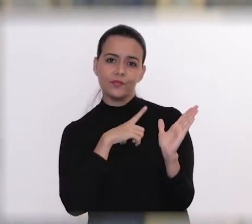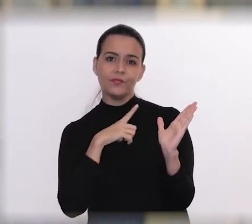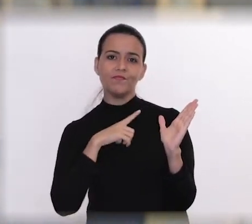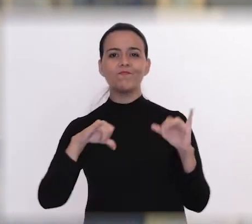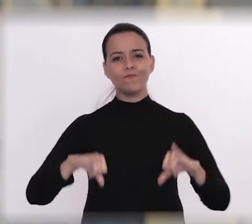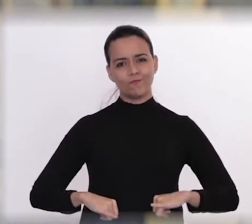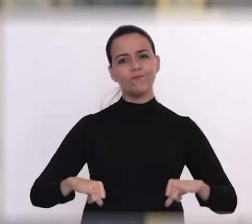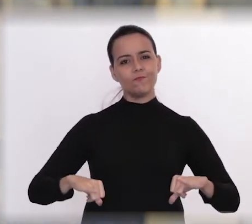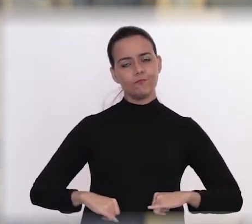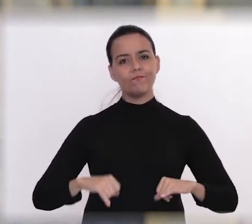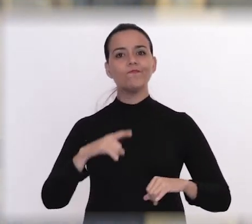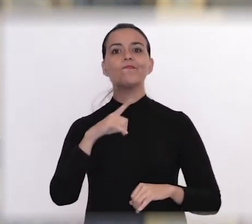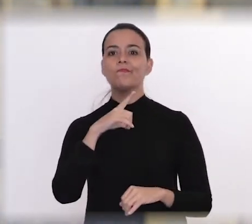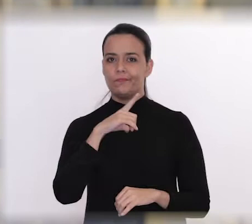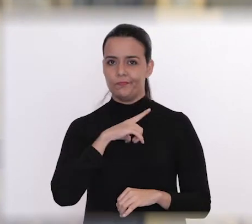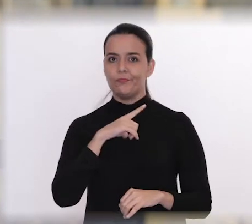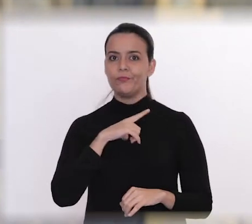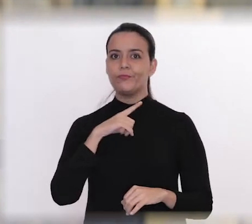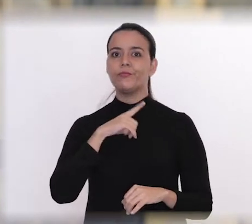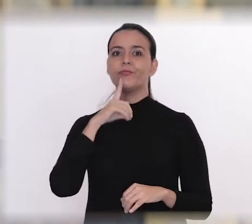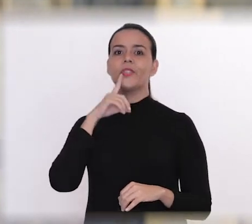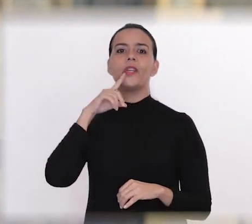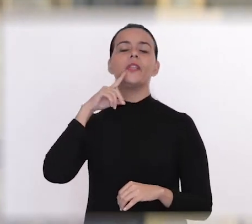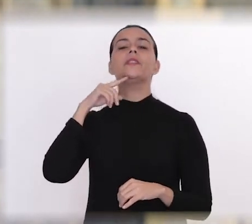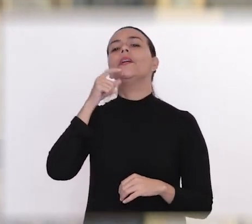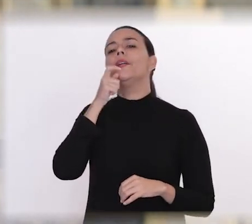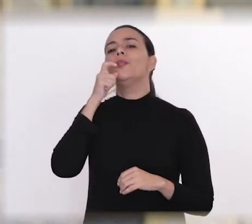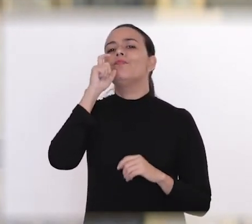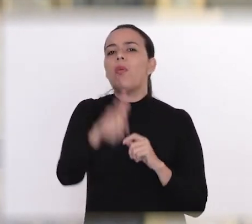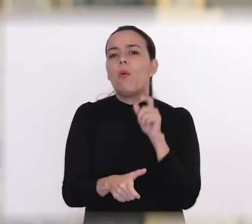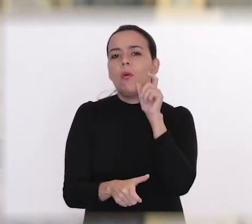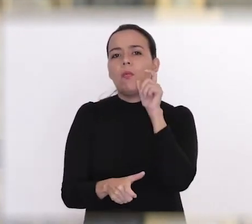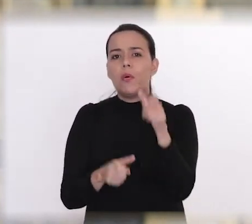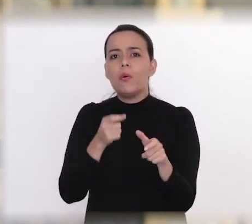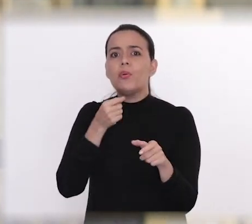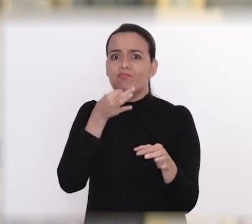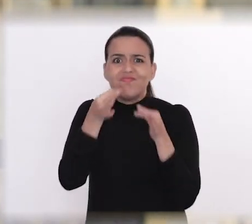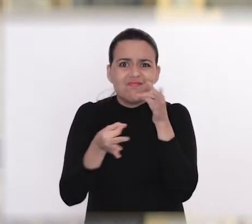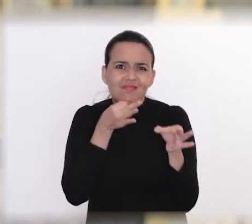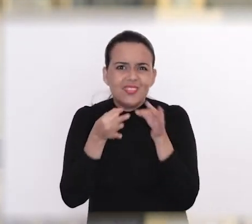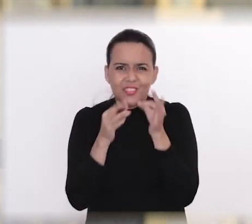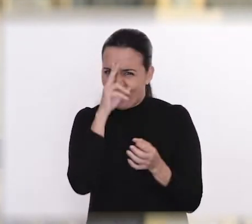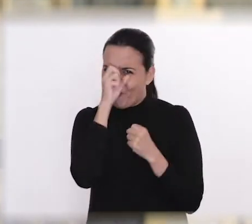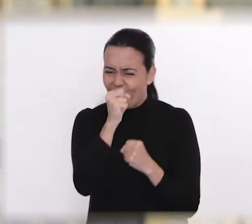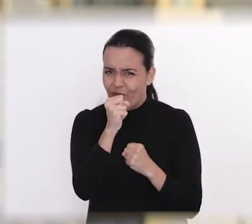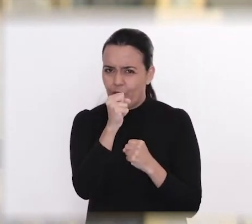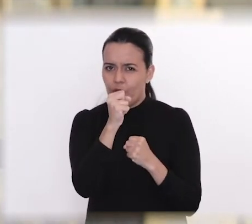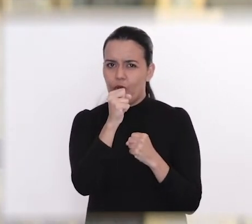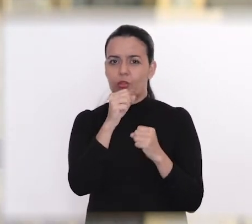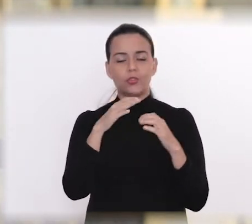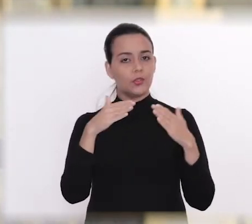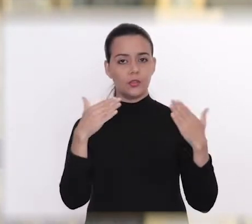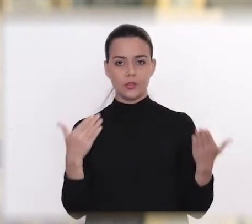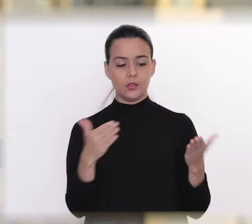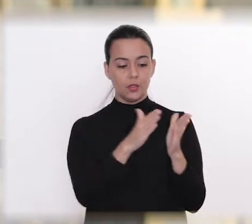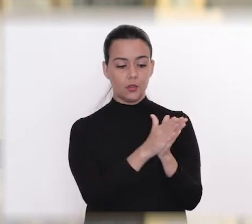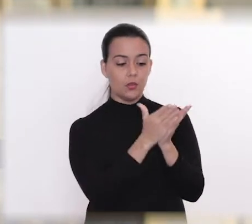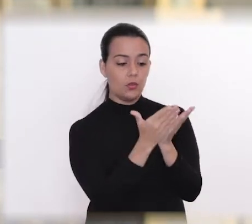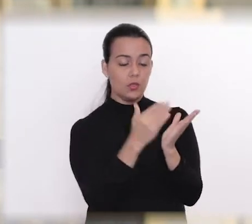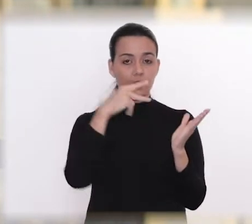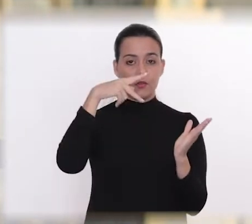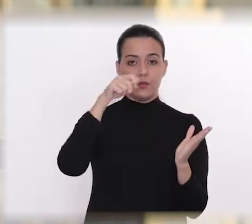problematizada e criticada, não é? Então, esse livro, Pauliceia Desvairada, por exemplo, saiu